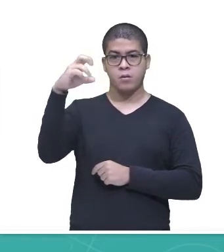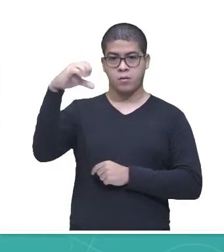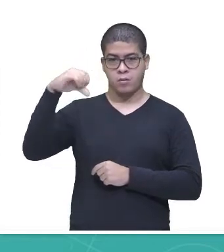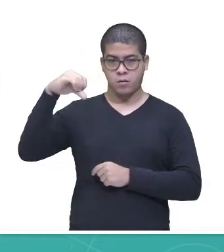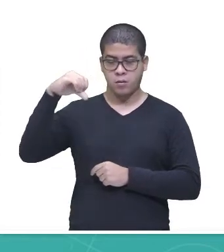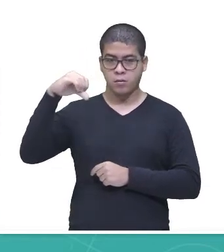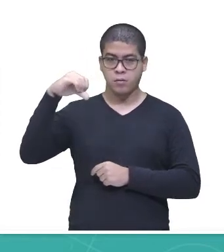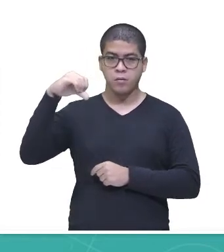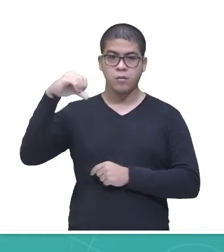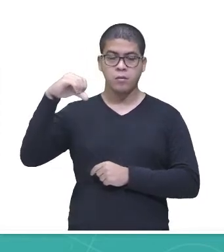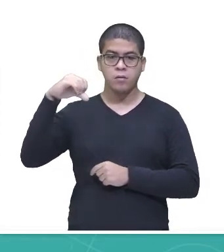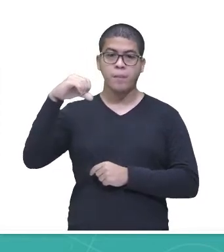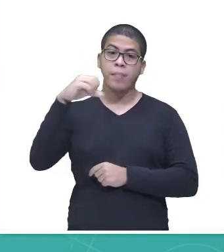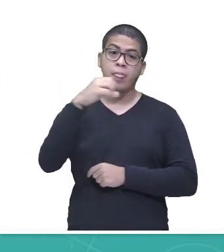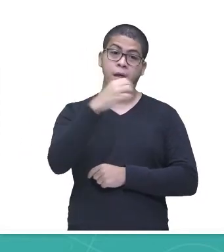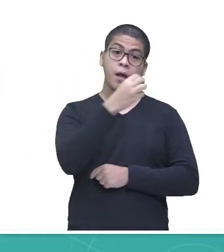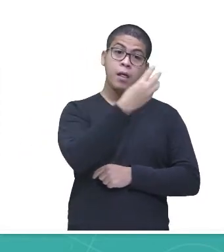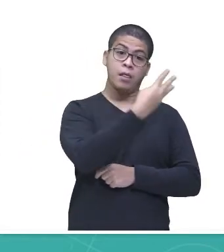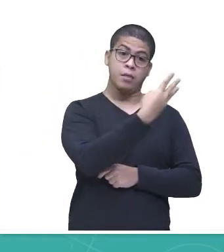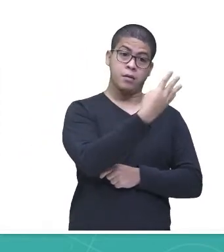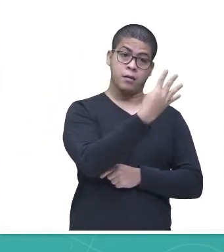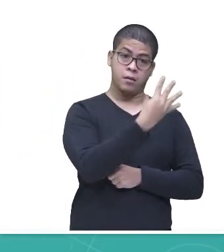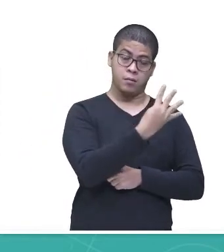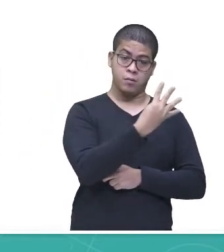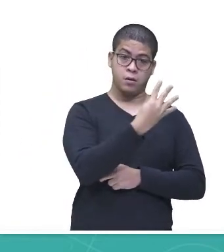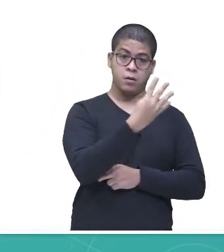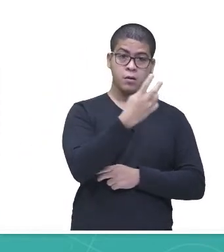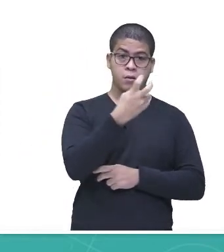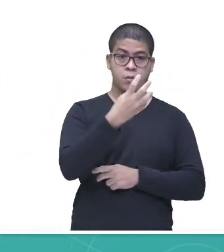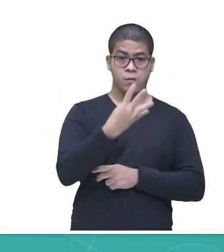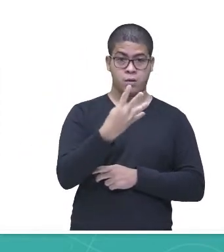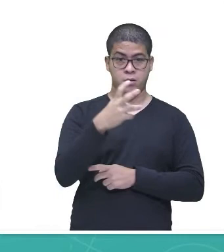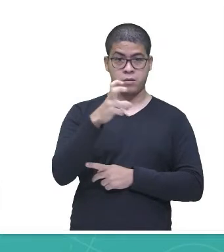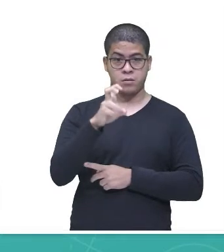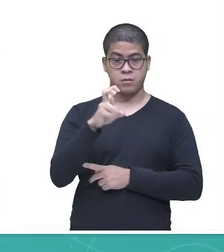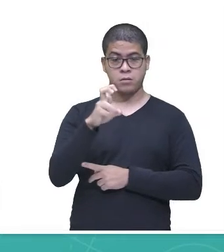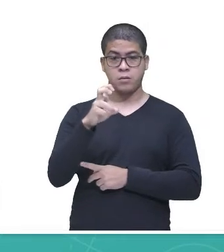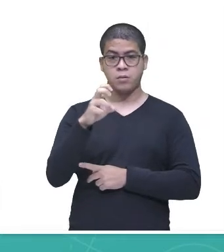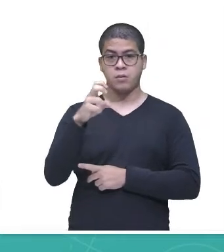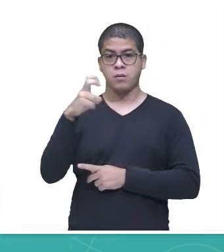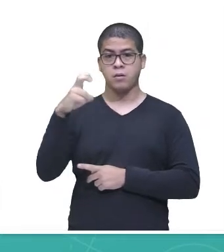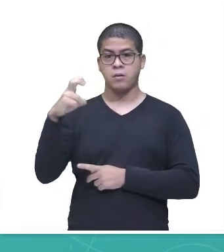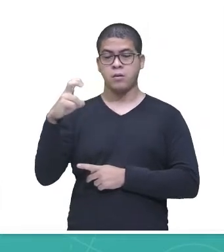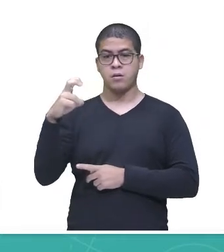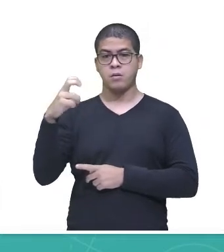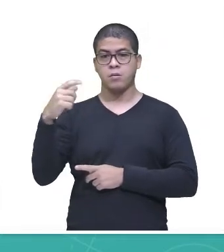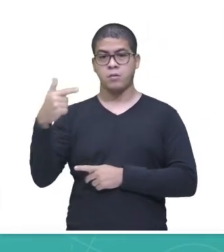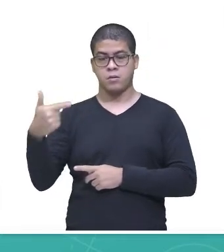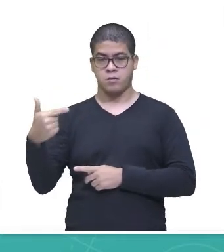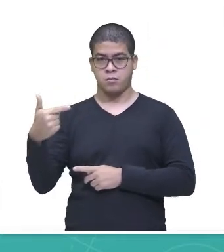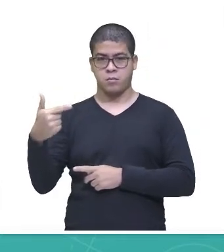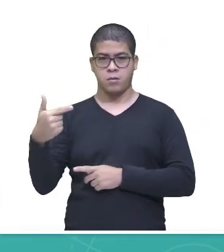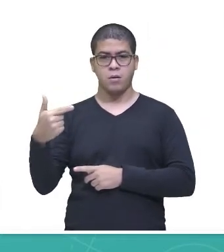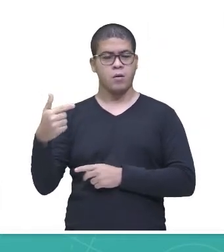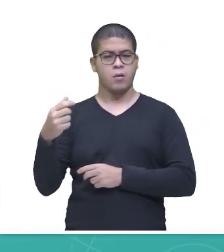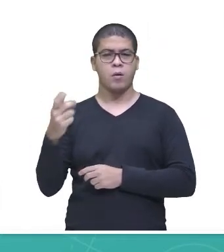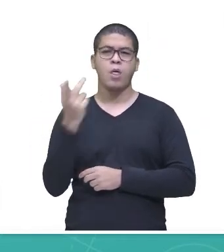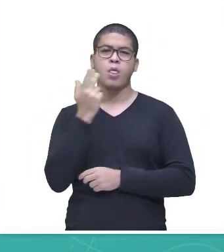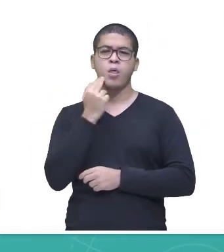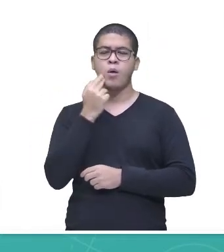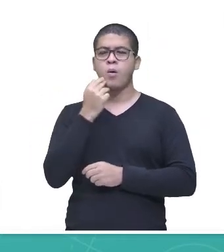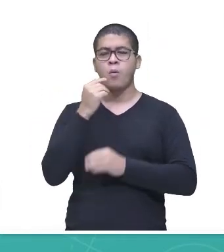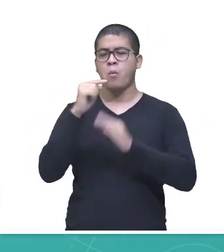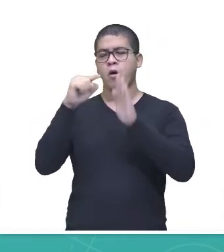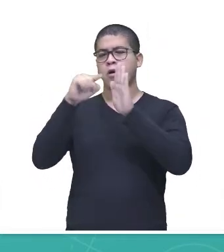graus, 45 minutos e 52 segundos. Na coluna dos segundos, não temos problema em subtrair.